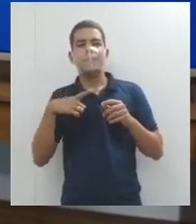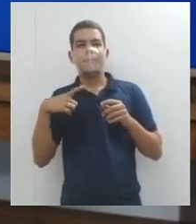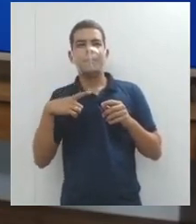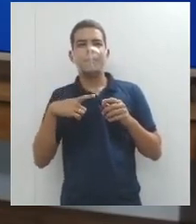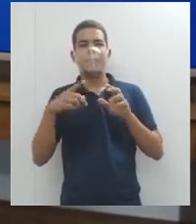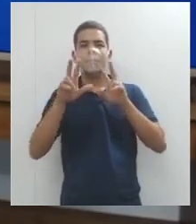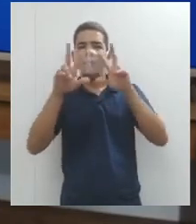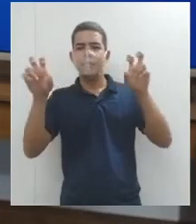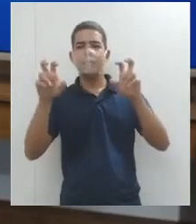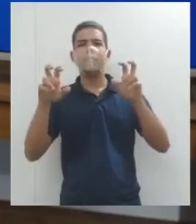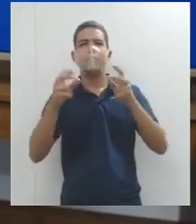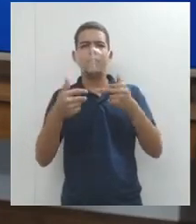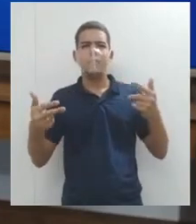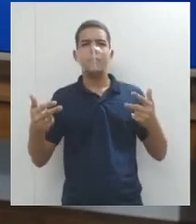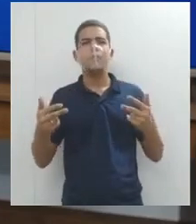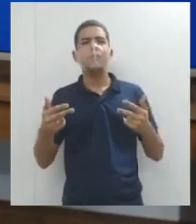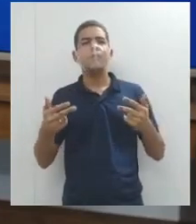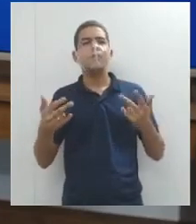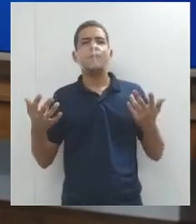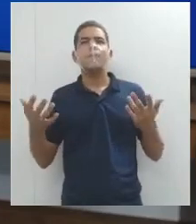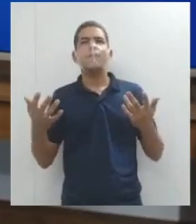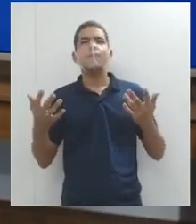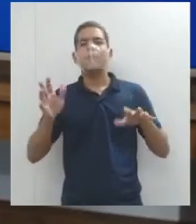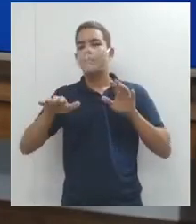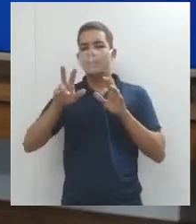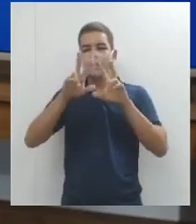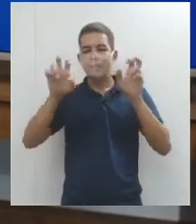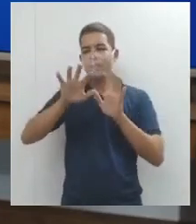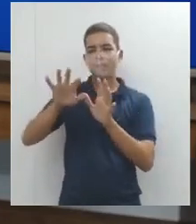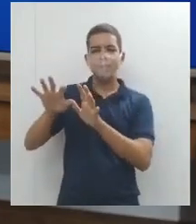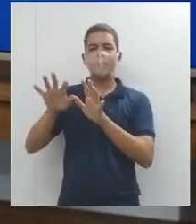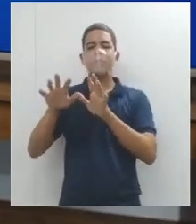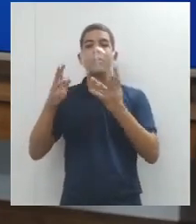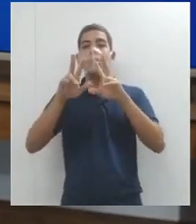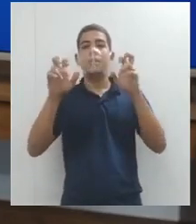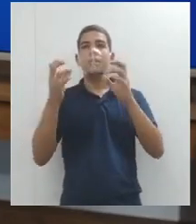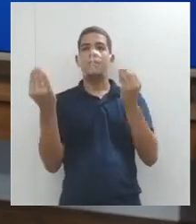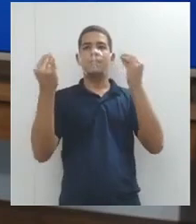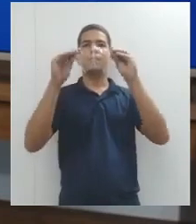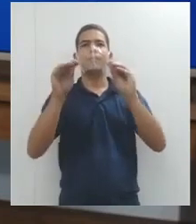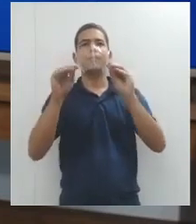de frases, né? Mas assim, frases que não deixem muito